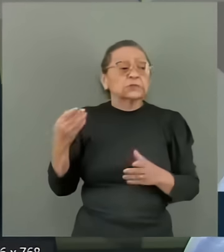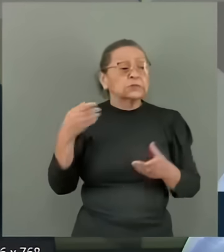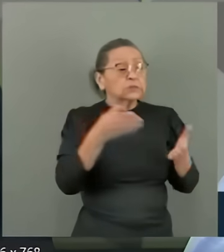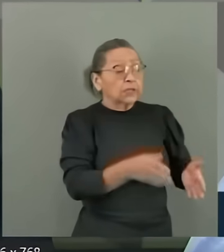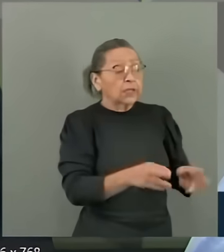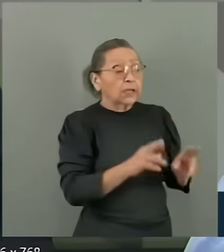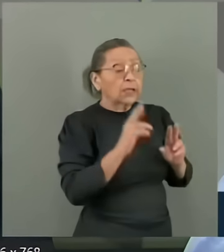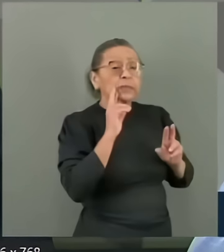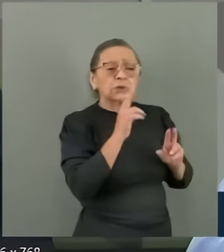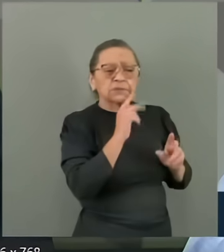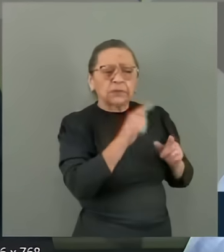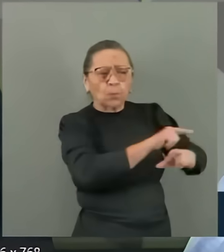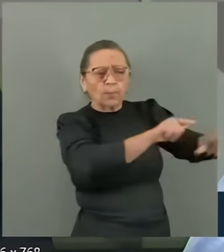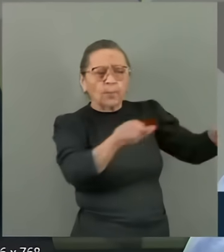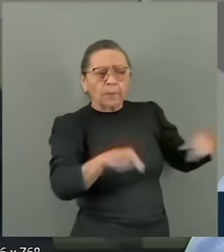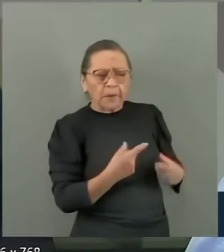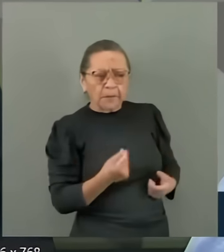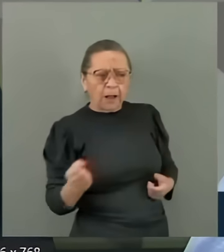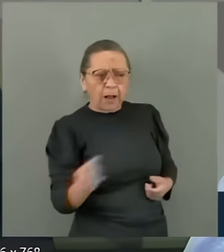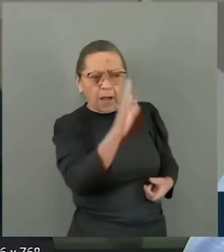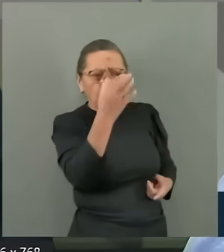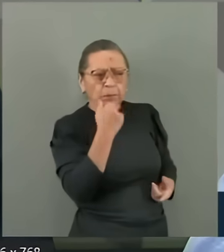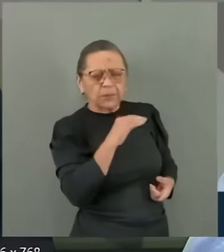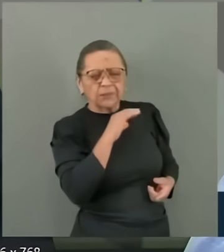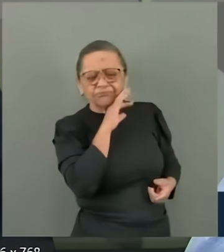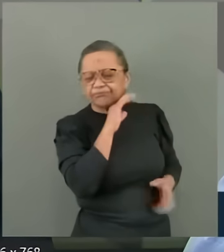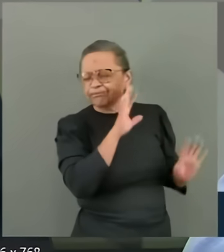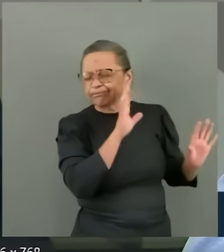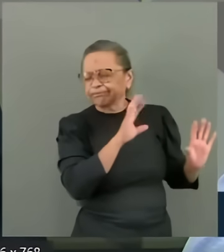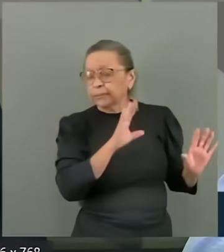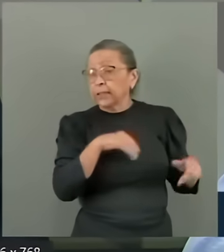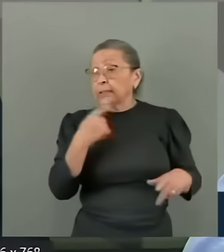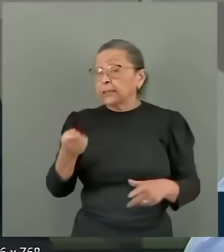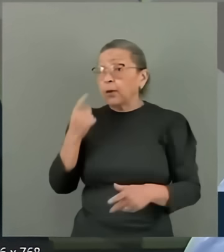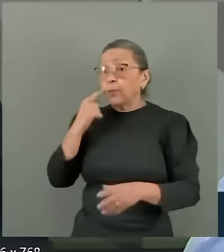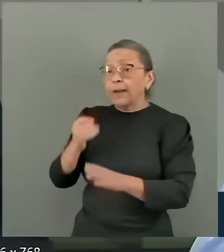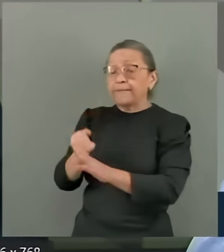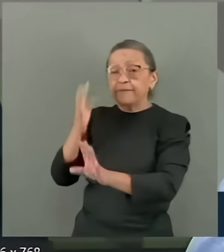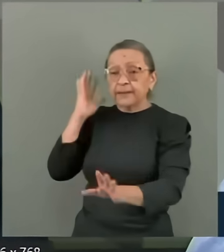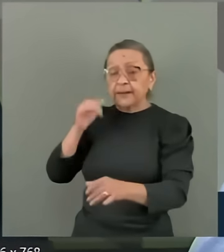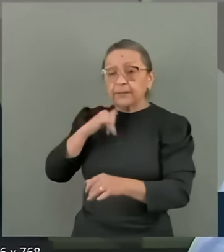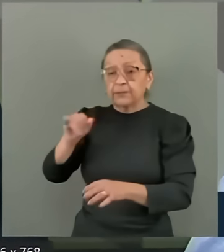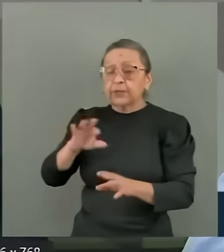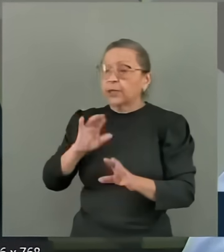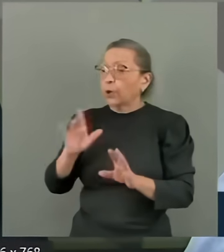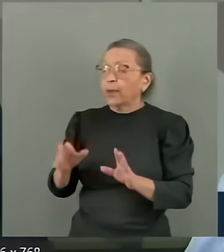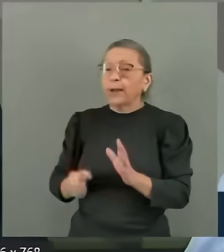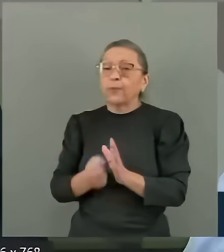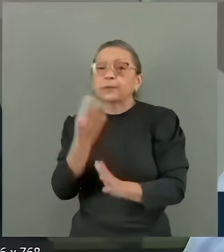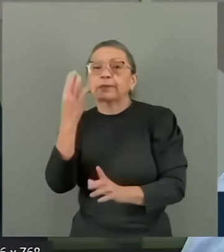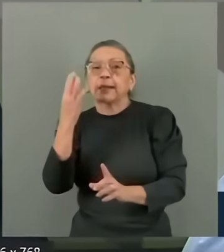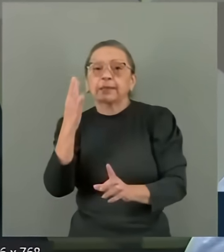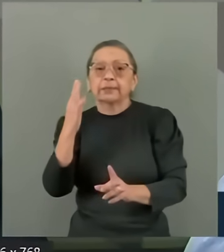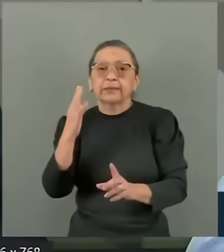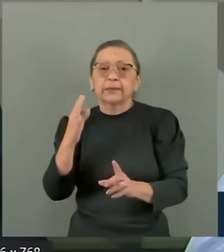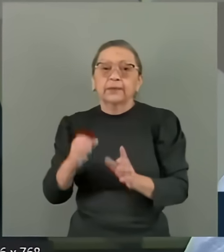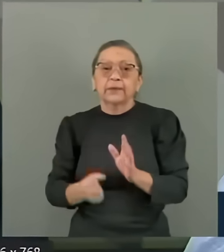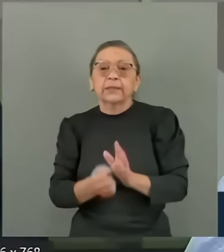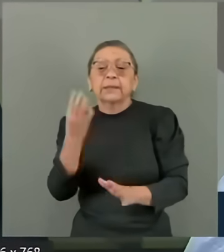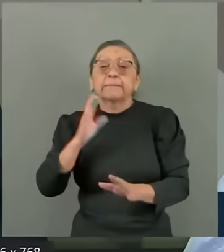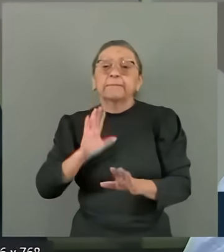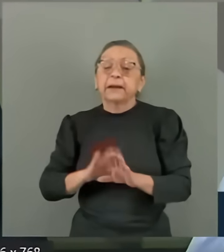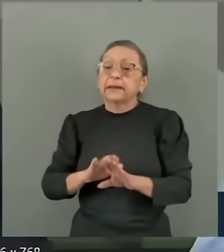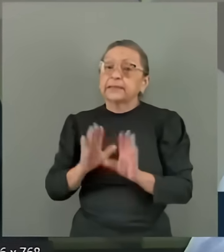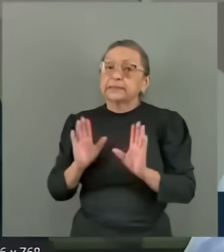está vazio, mas o preço é caro e a comida é ruim. Então, a fila eletrônica, o problema não é o número, mas sim o número da